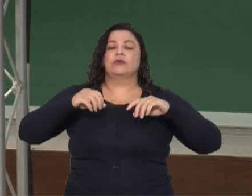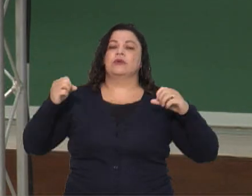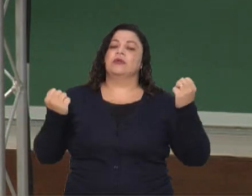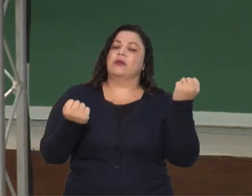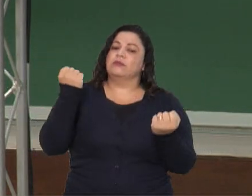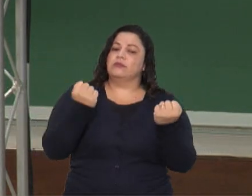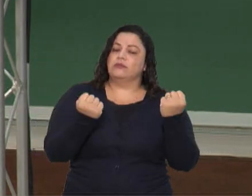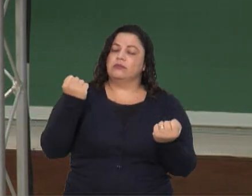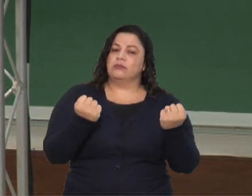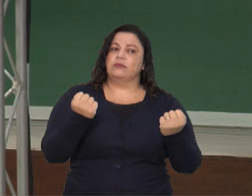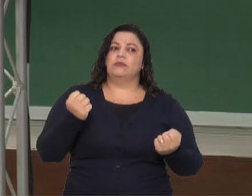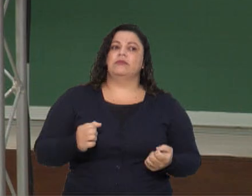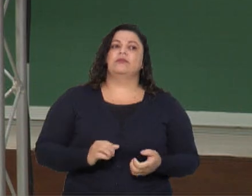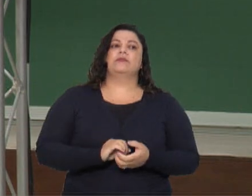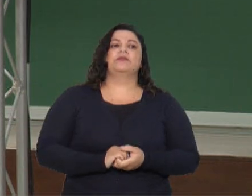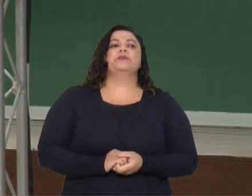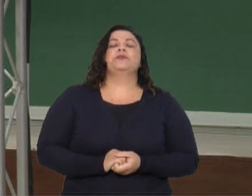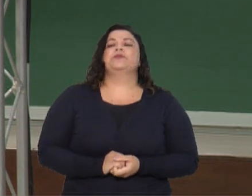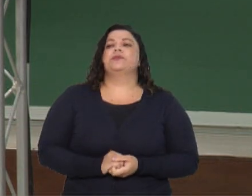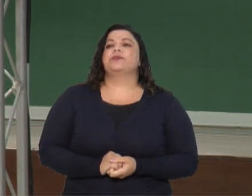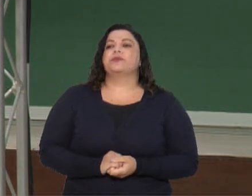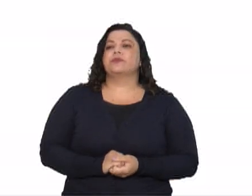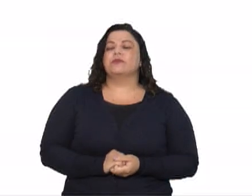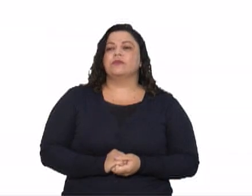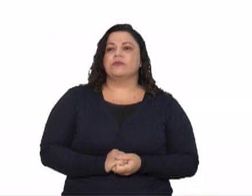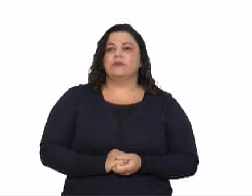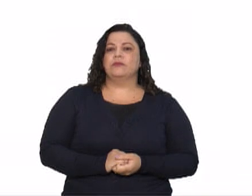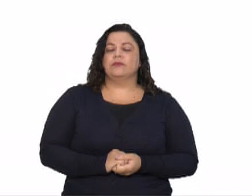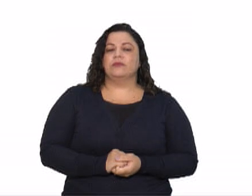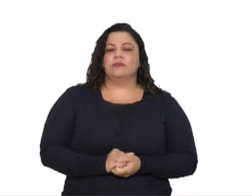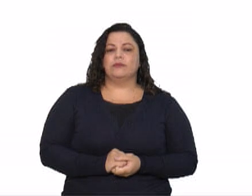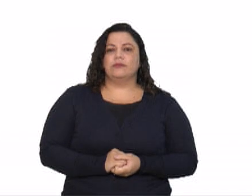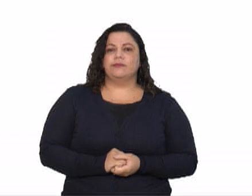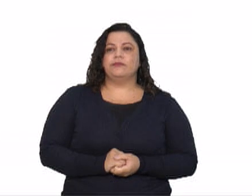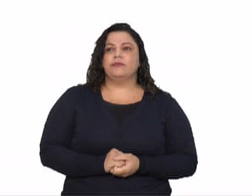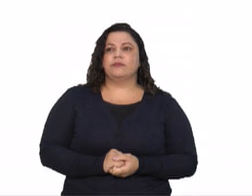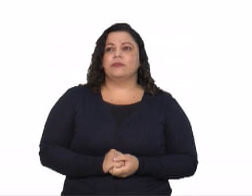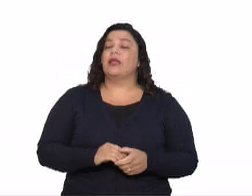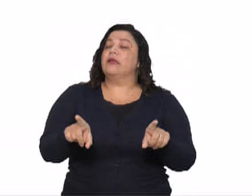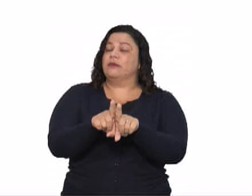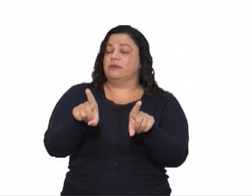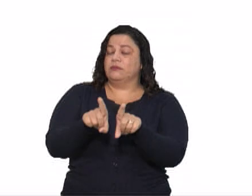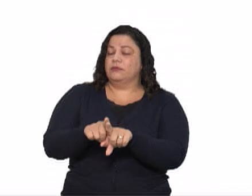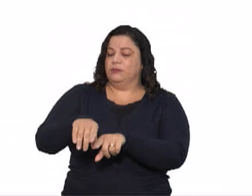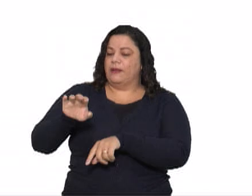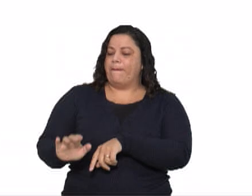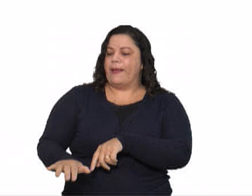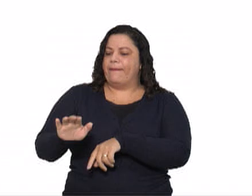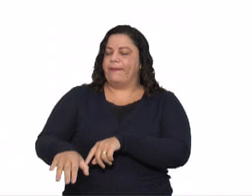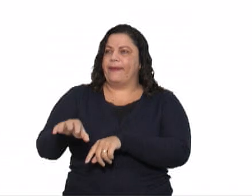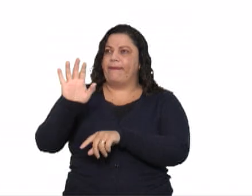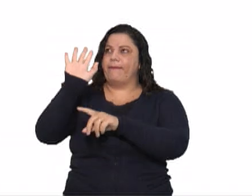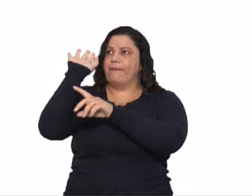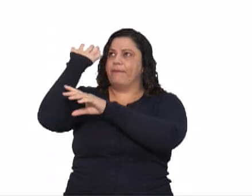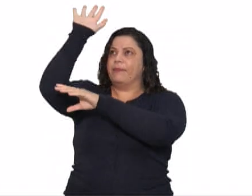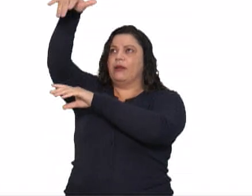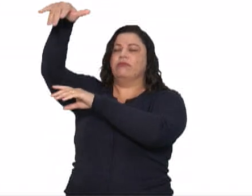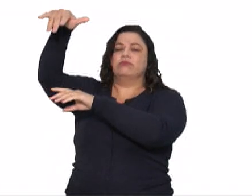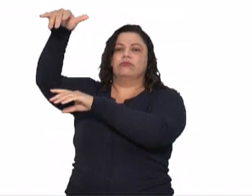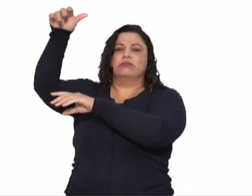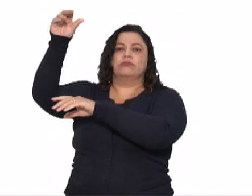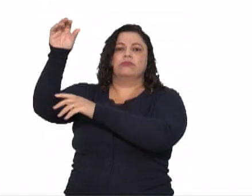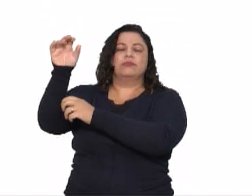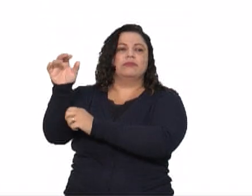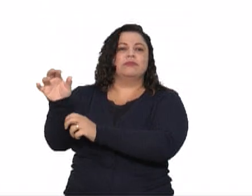ser ouvido. Também o som do jogador quicando a bola, porque